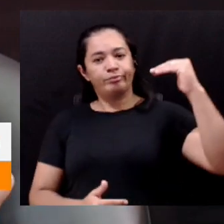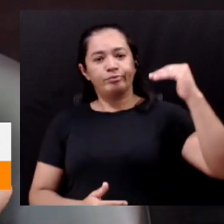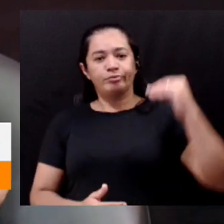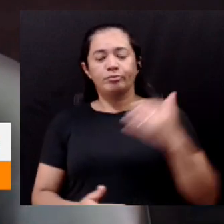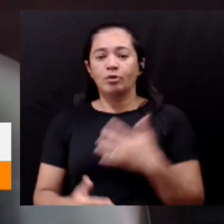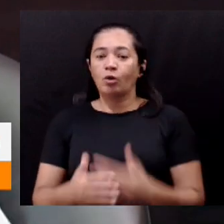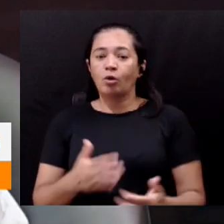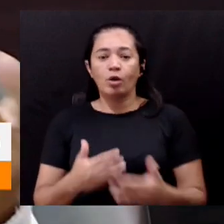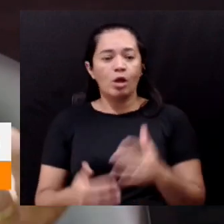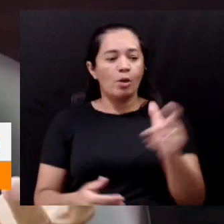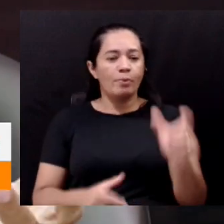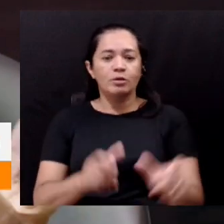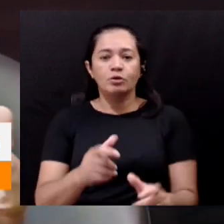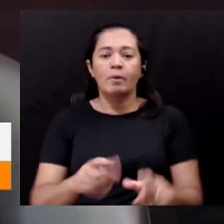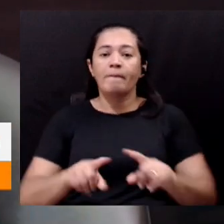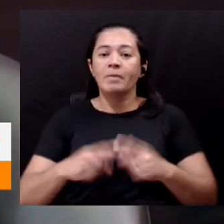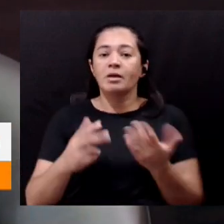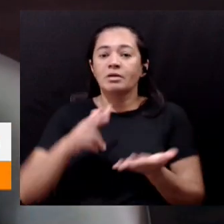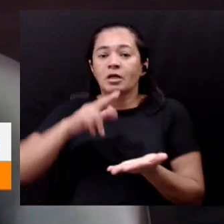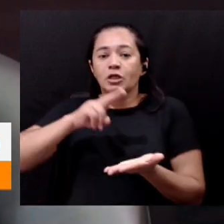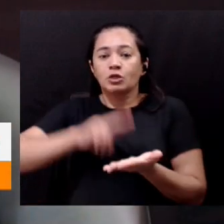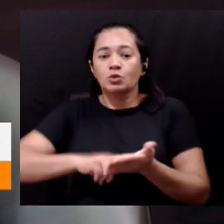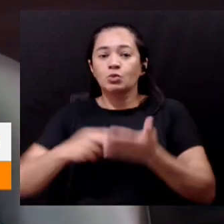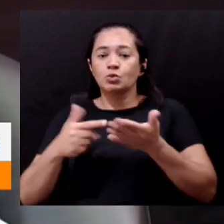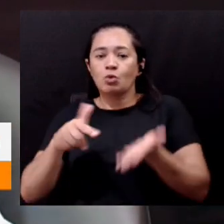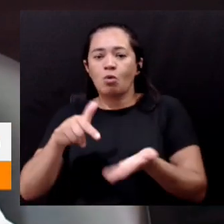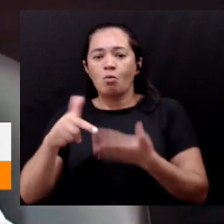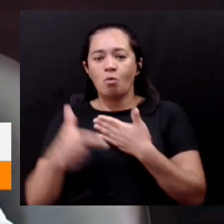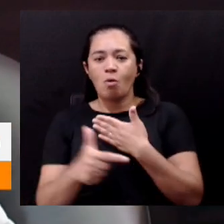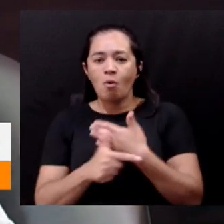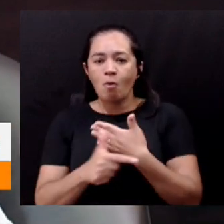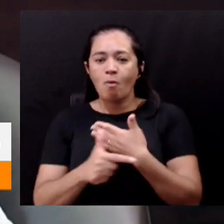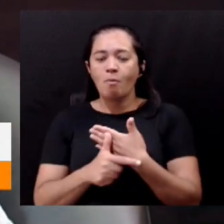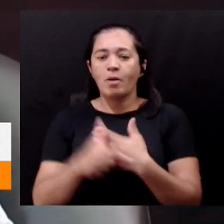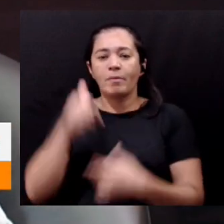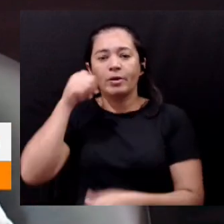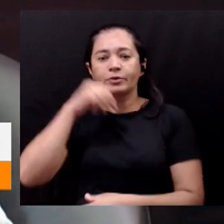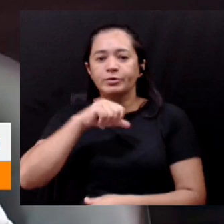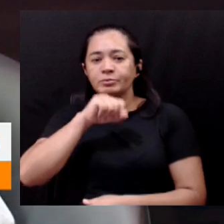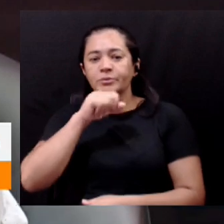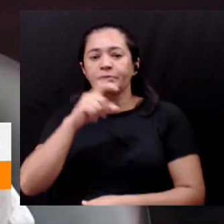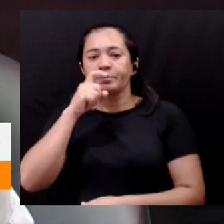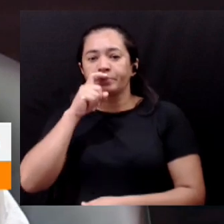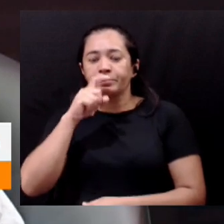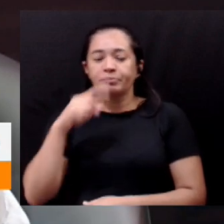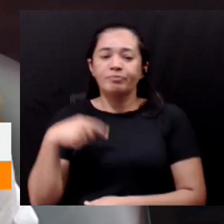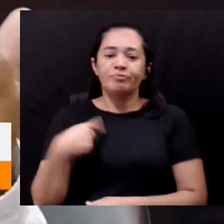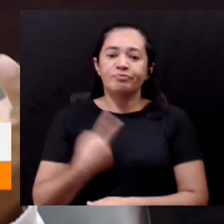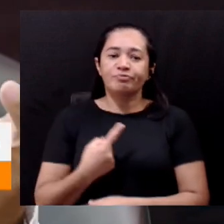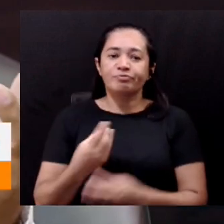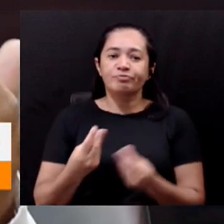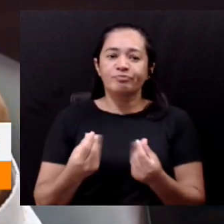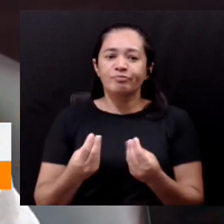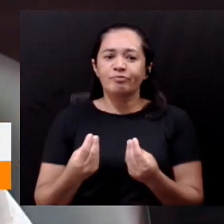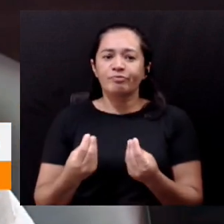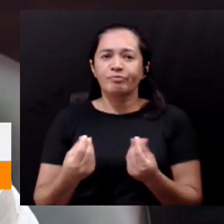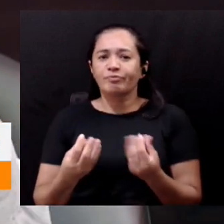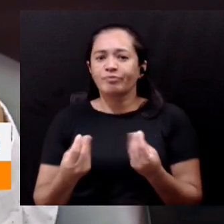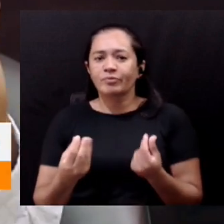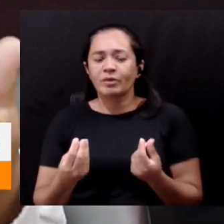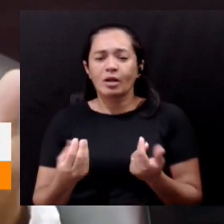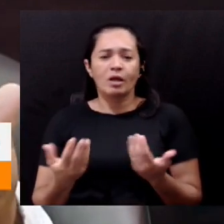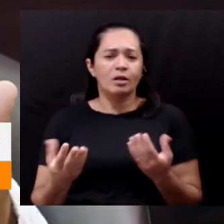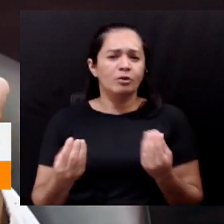assume o papel paterno e o papel materno, né, nós até até que ponto nós